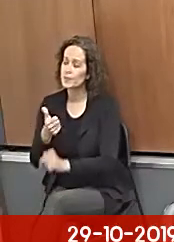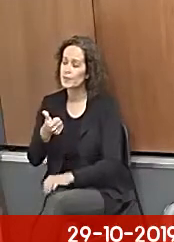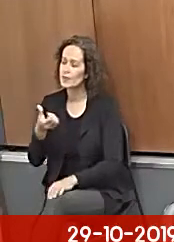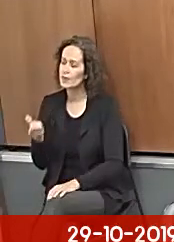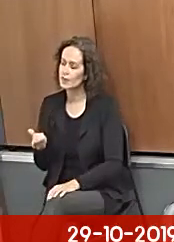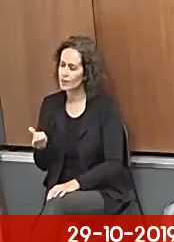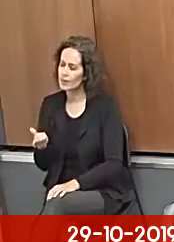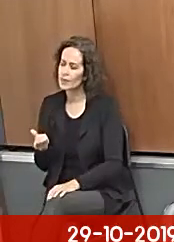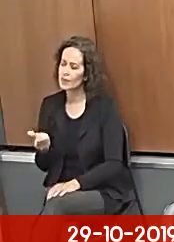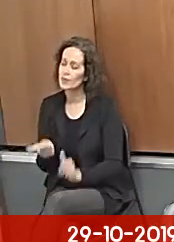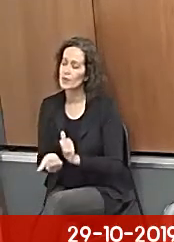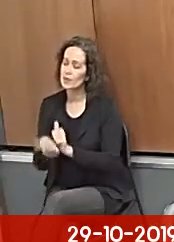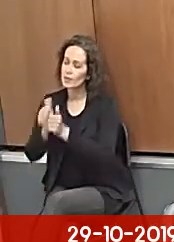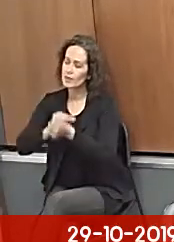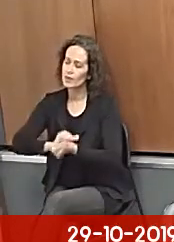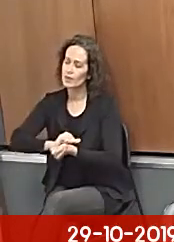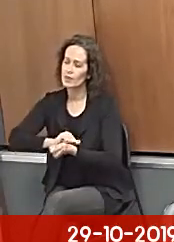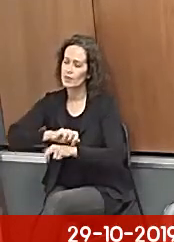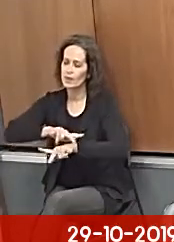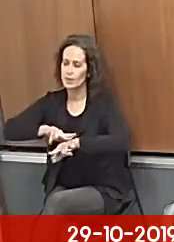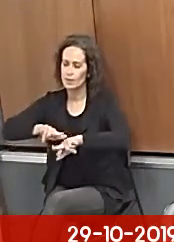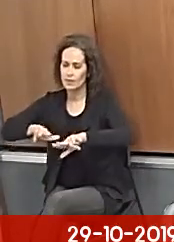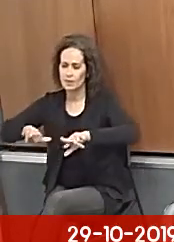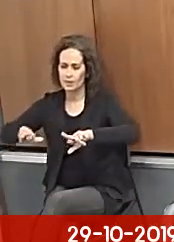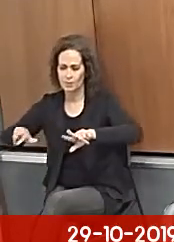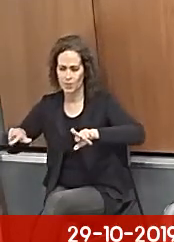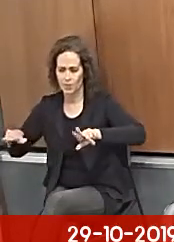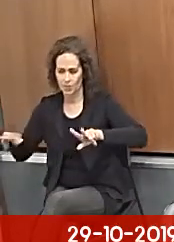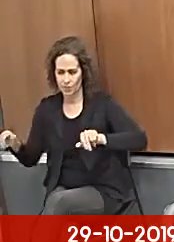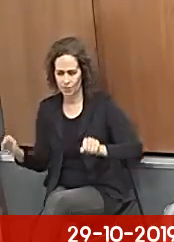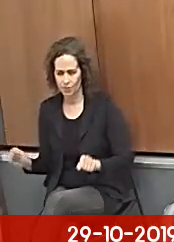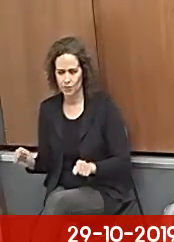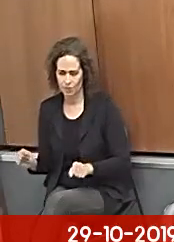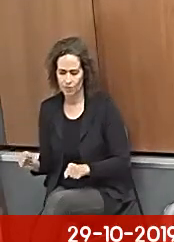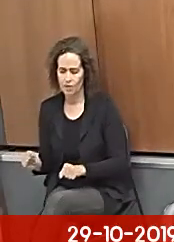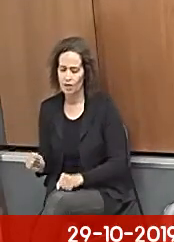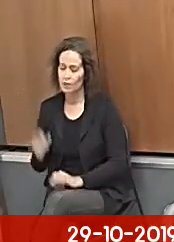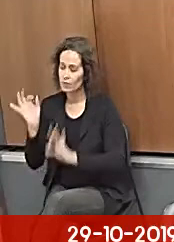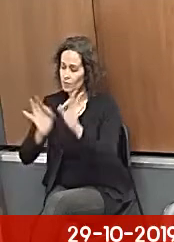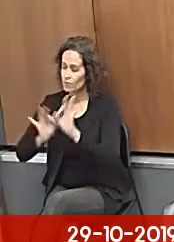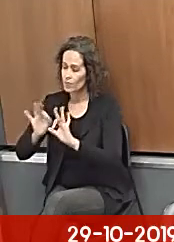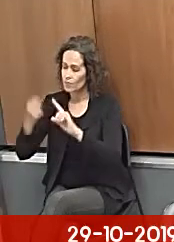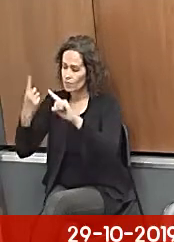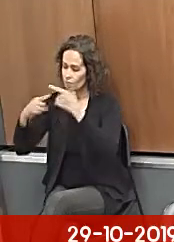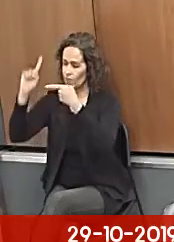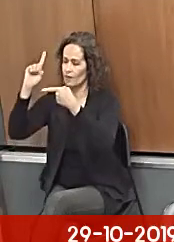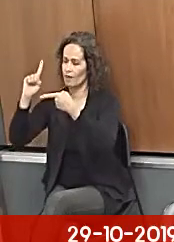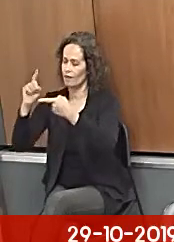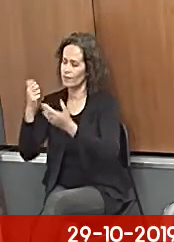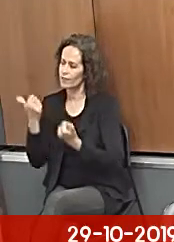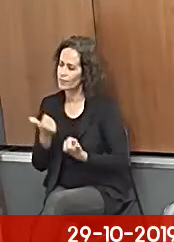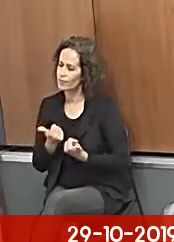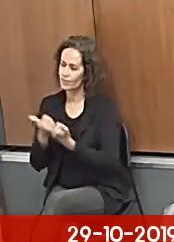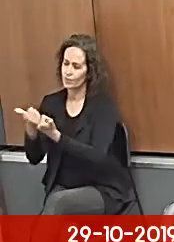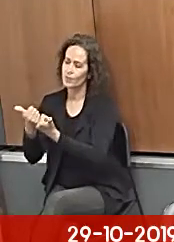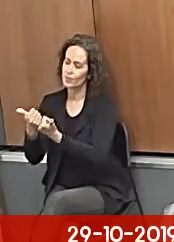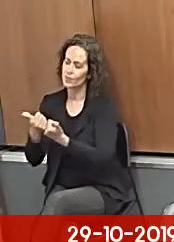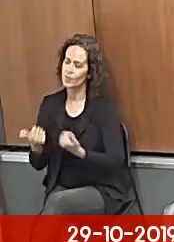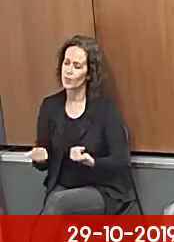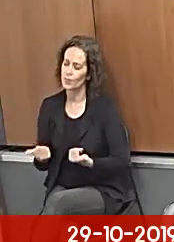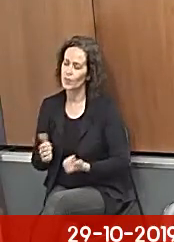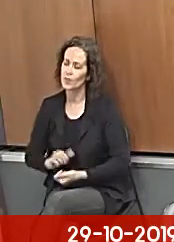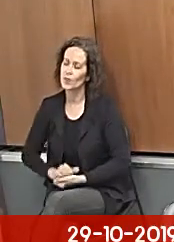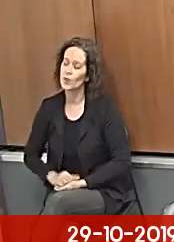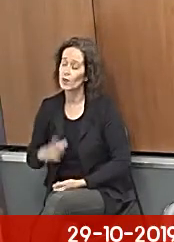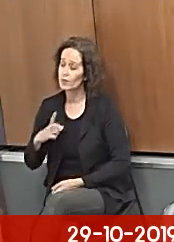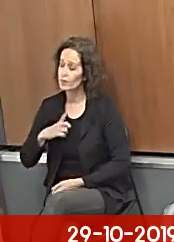esportes paralímpicos e não paralímpicos que o programa Superar dá o suporte, dá o apoio. E é incrível que pareça, a